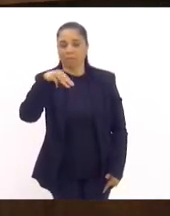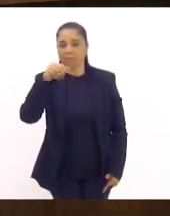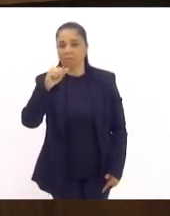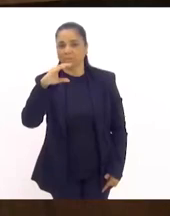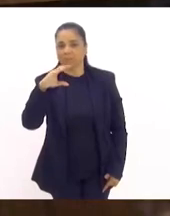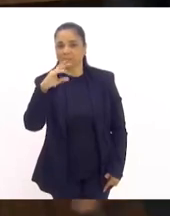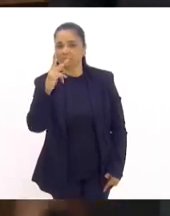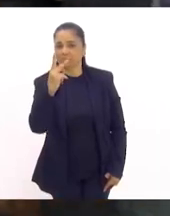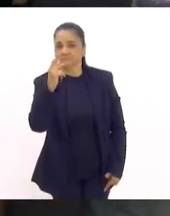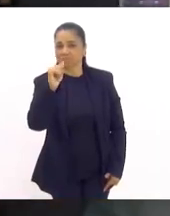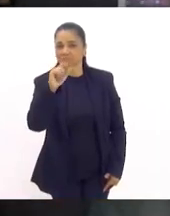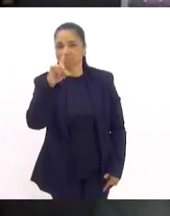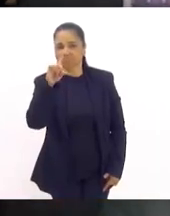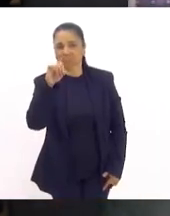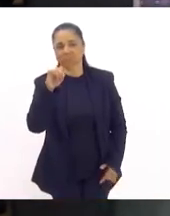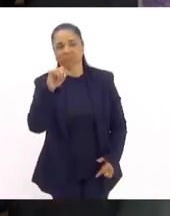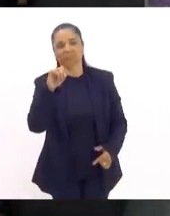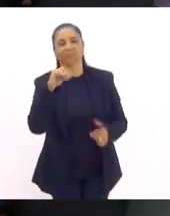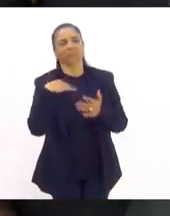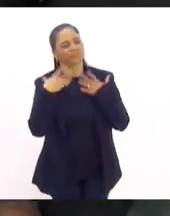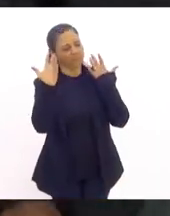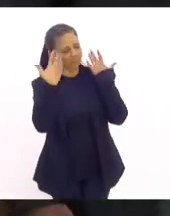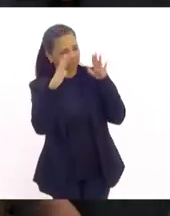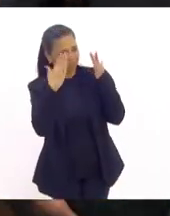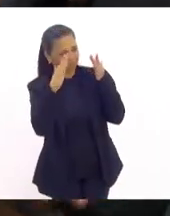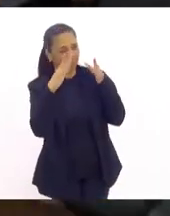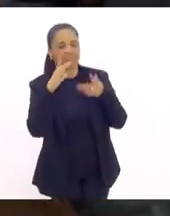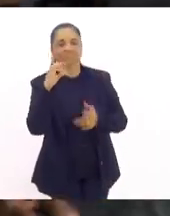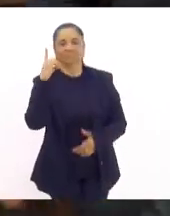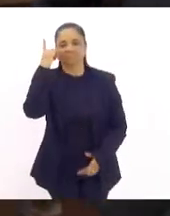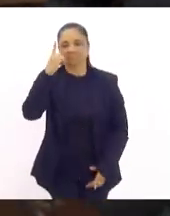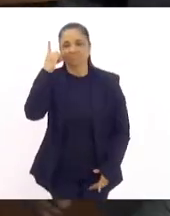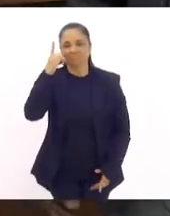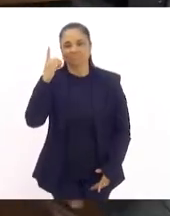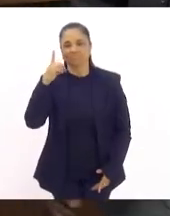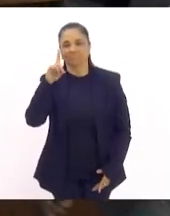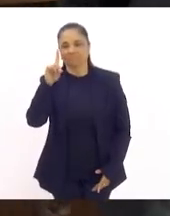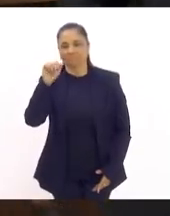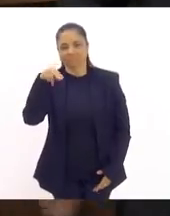Aí, óbvio, obrigado, parabenizando a deputada Dani, entusiasta da pauta,